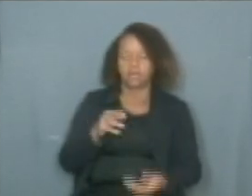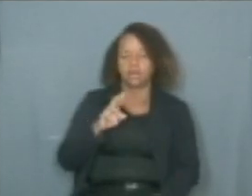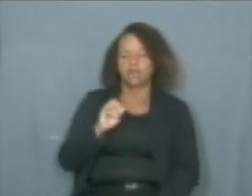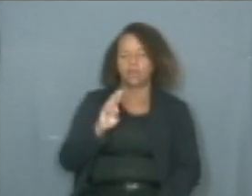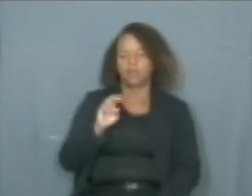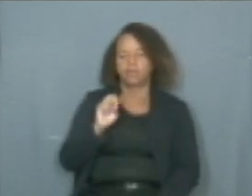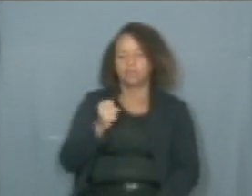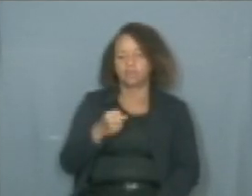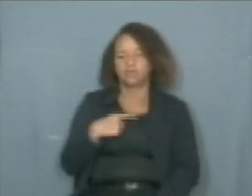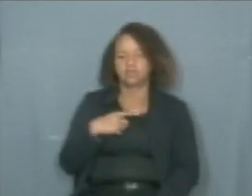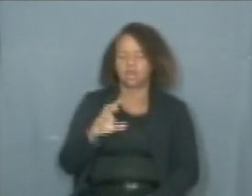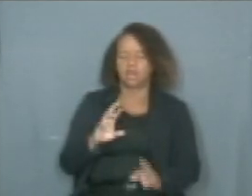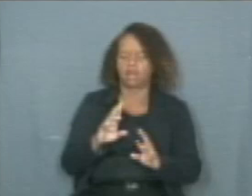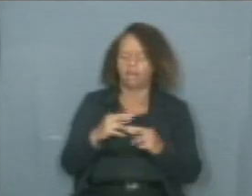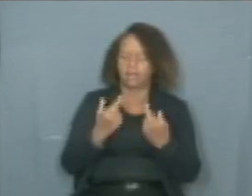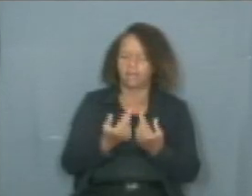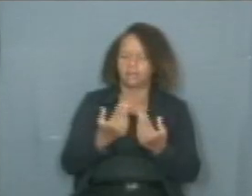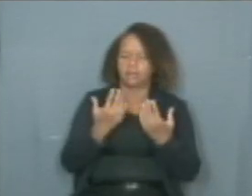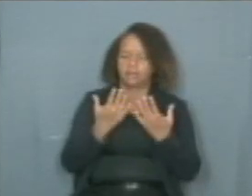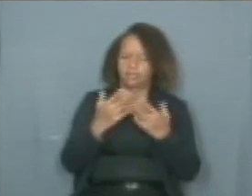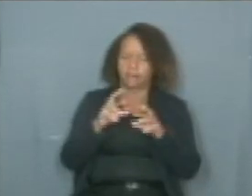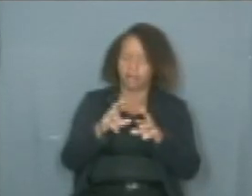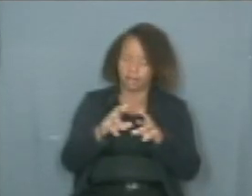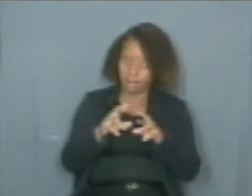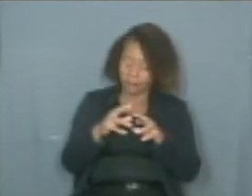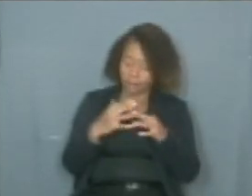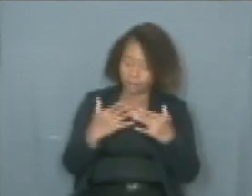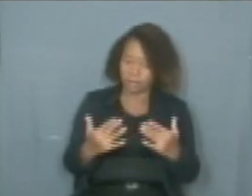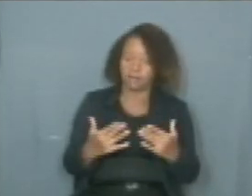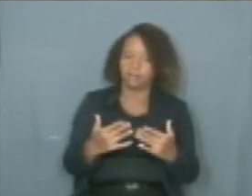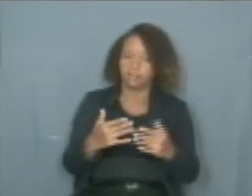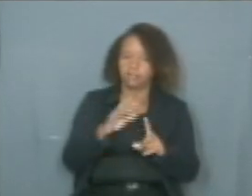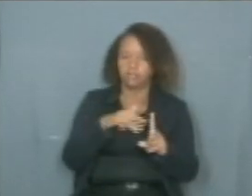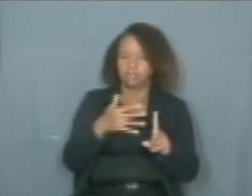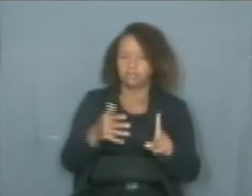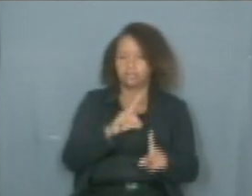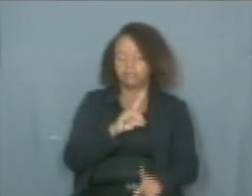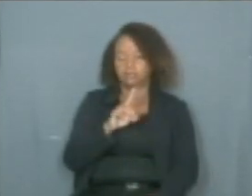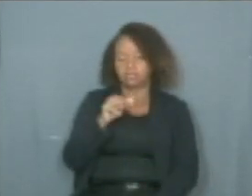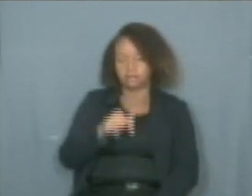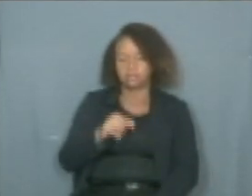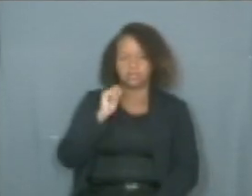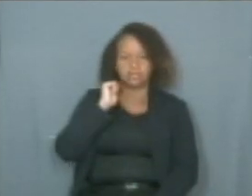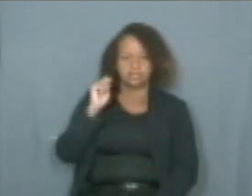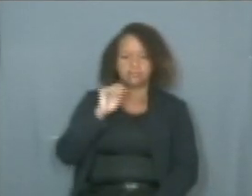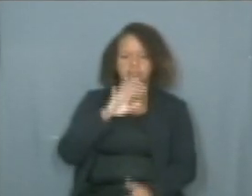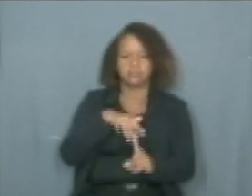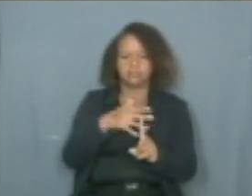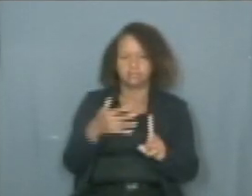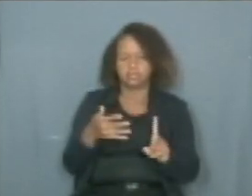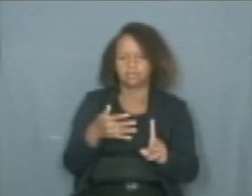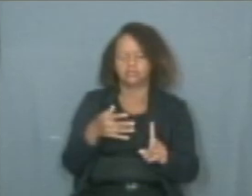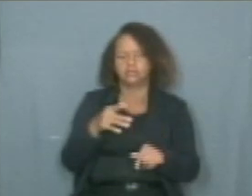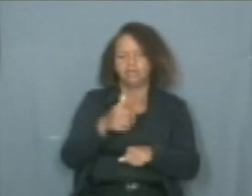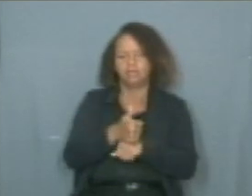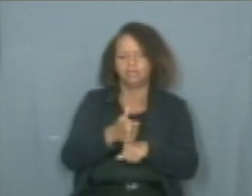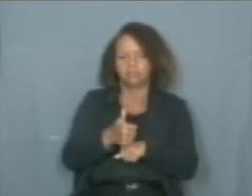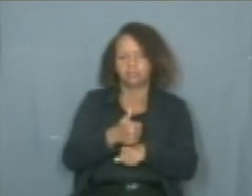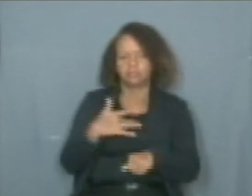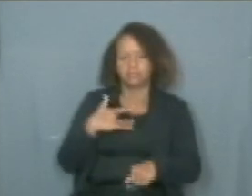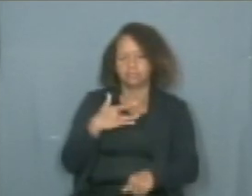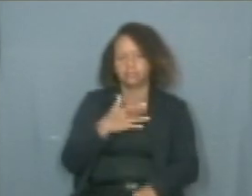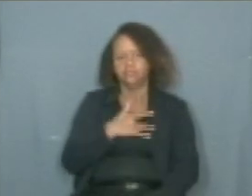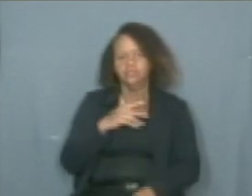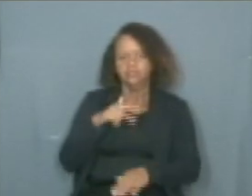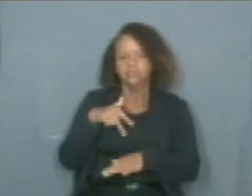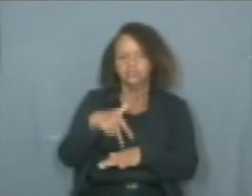solicitando a realização de uma reunião plenária em caráter solene no dia 7 de abril, em homenagem aos profissionais da saúde